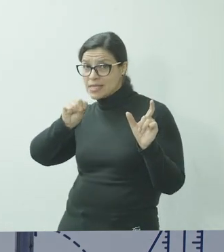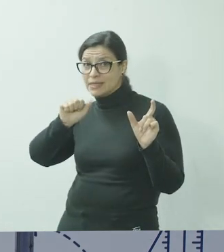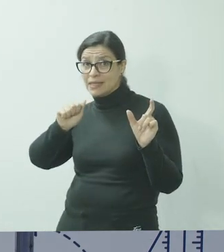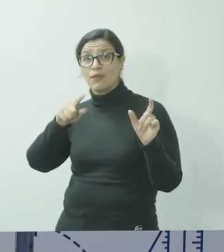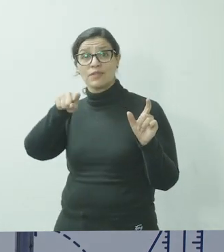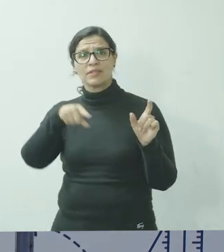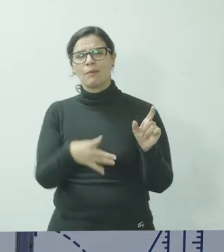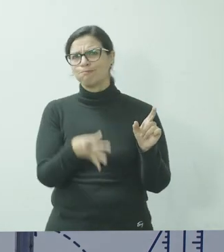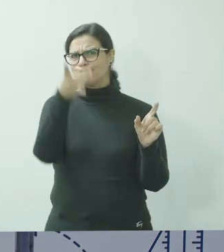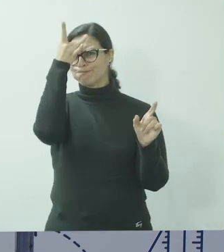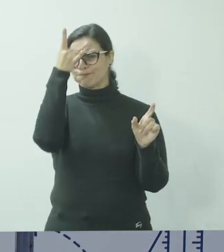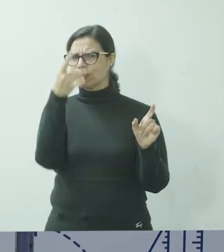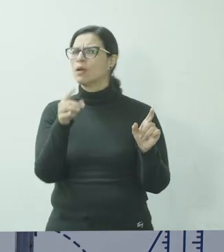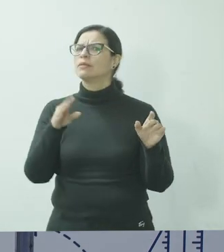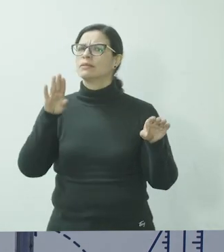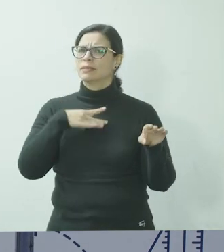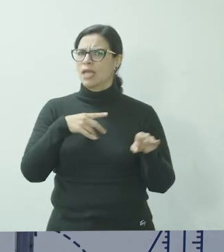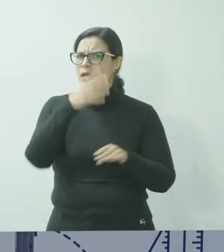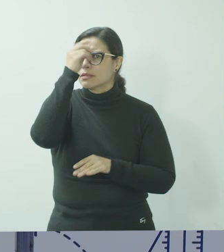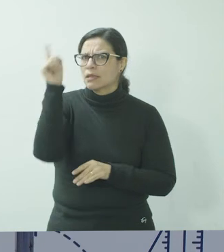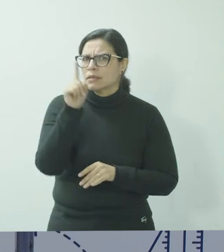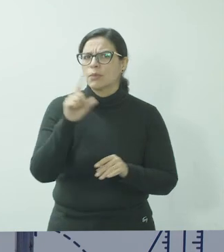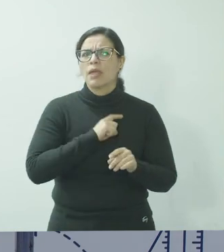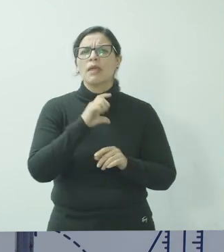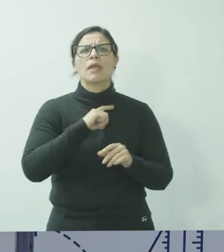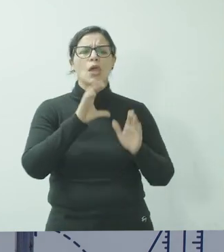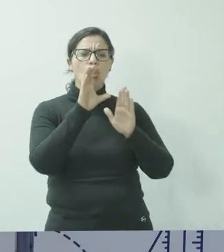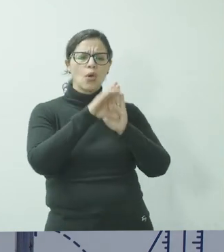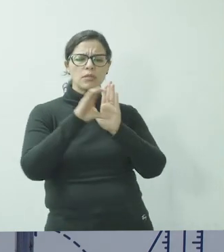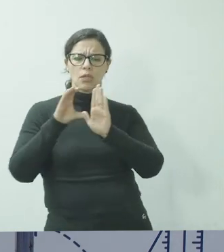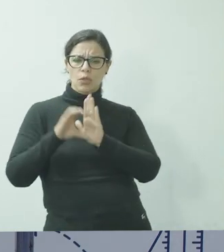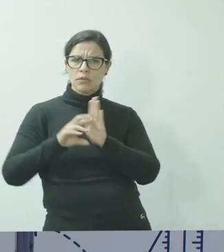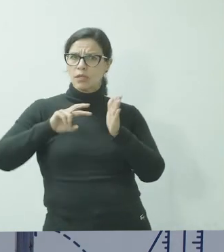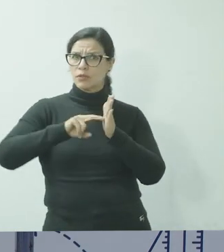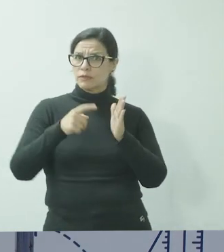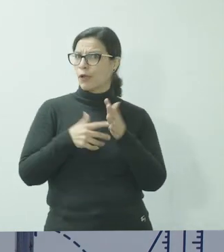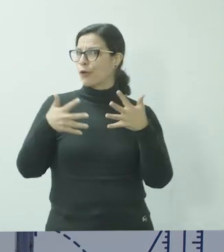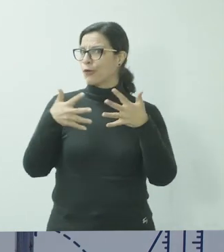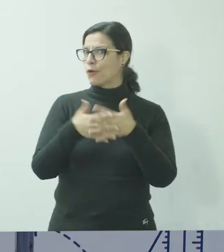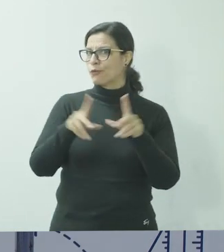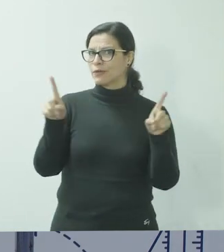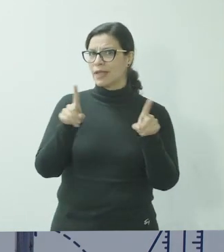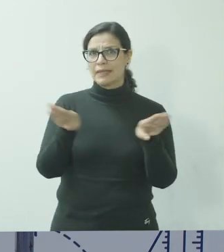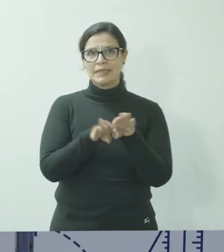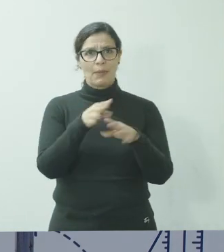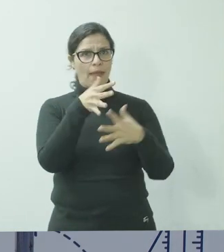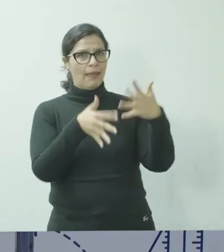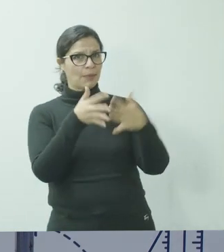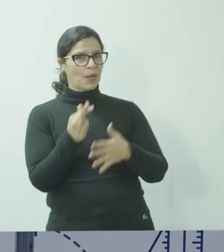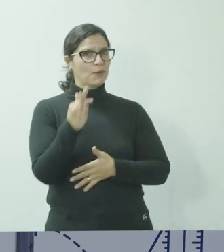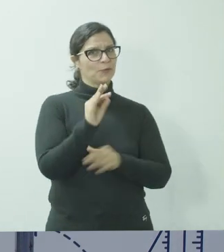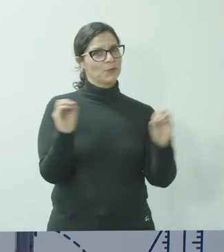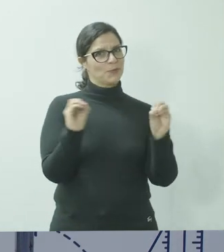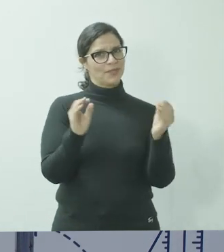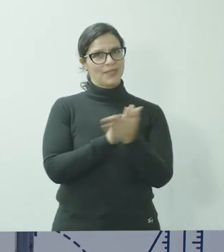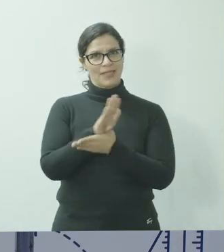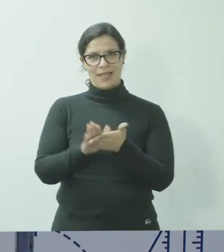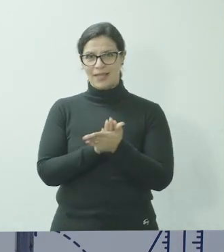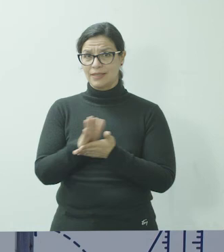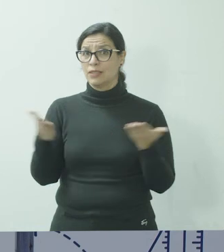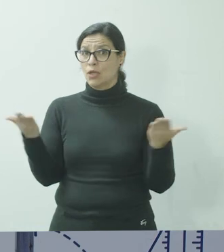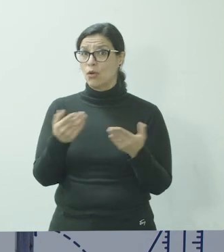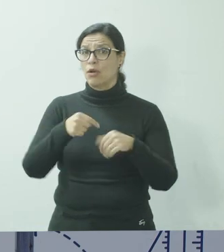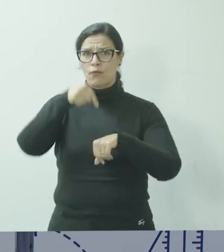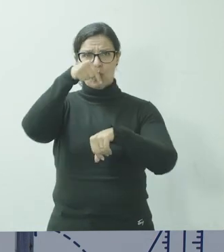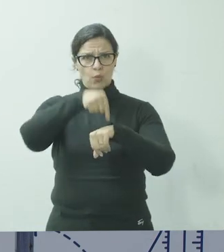fique né bem ciente né do que que é cada conceito e não se confundir nem se atrapalhar futuramente Tá